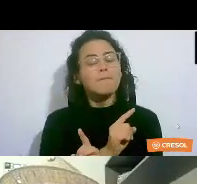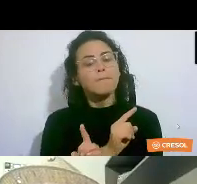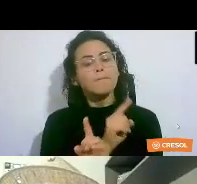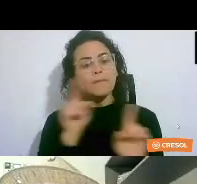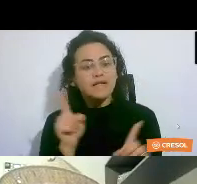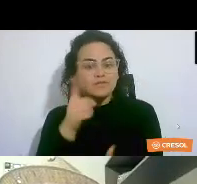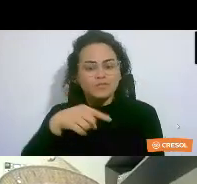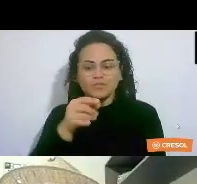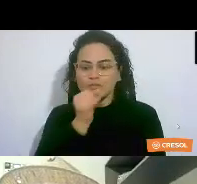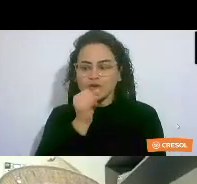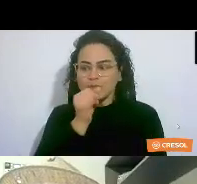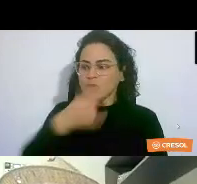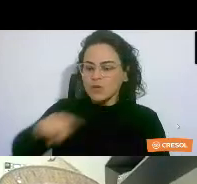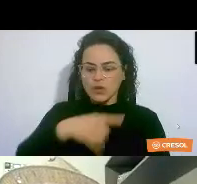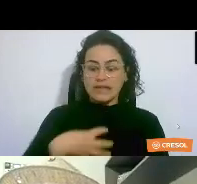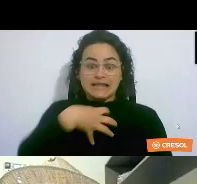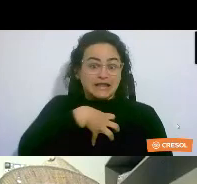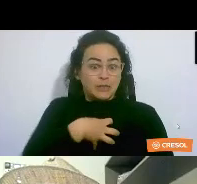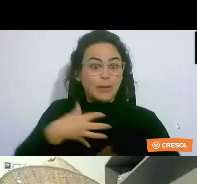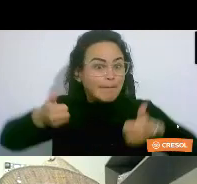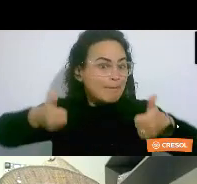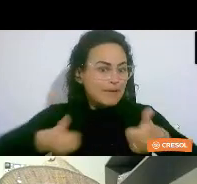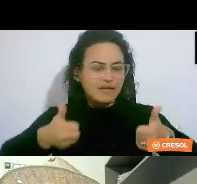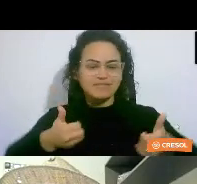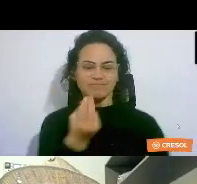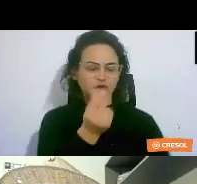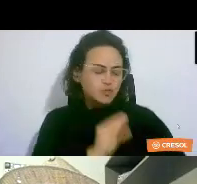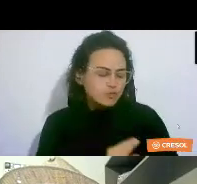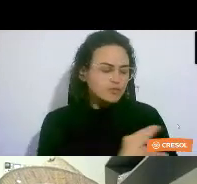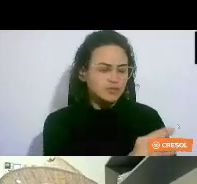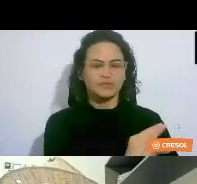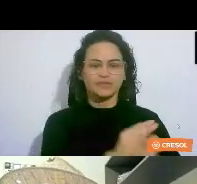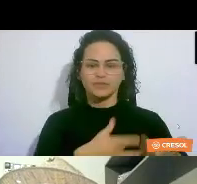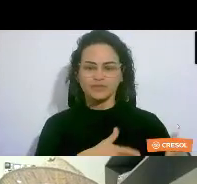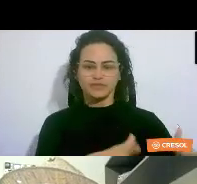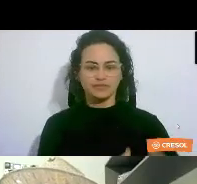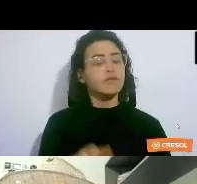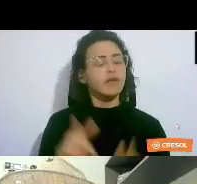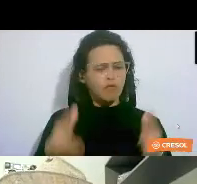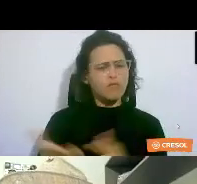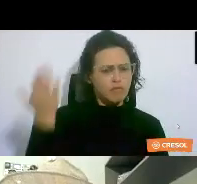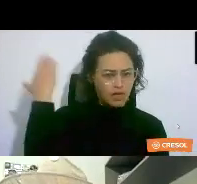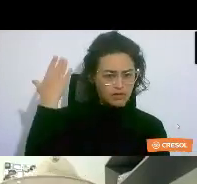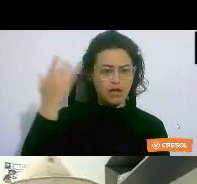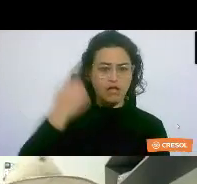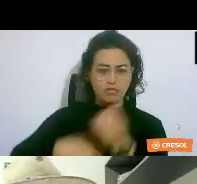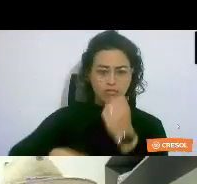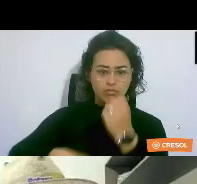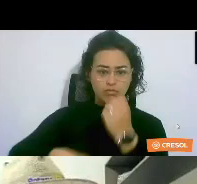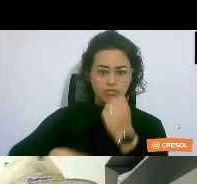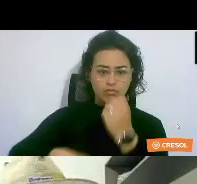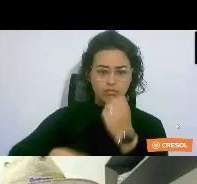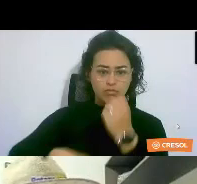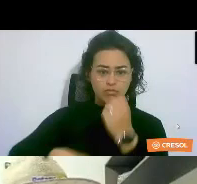assim inesquecíveis, como o que eu passei na conferência distrital do meu ano de governadoria em